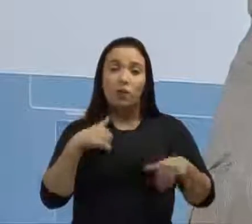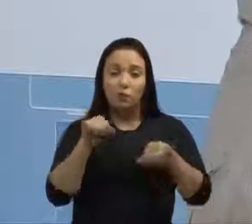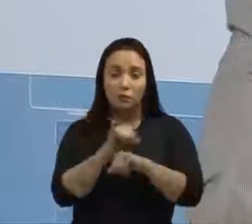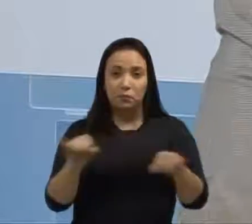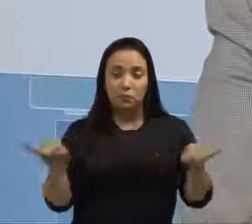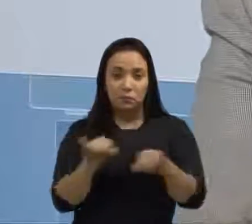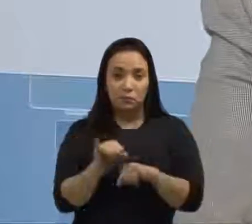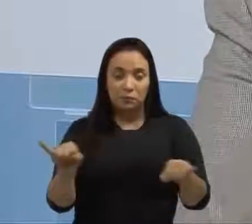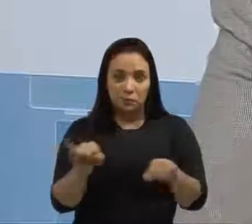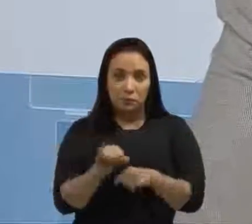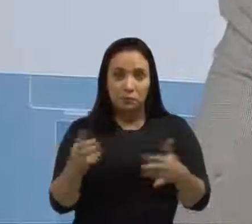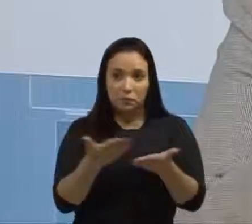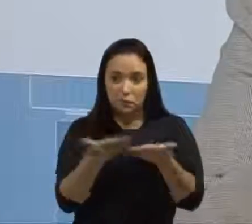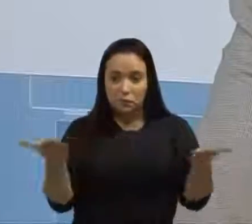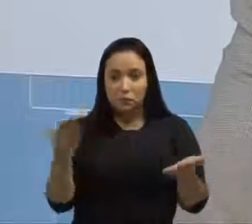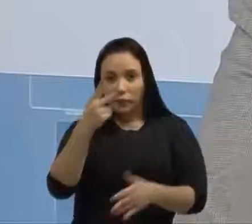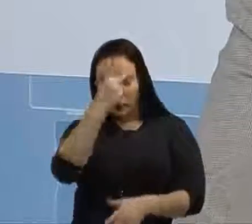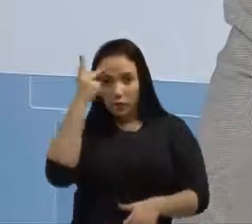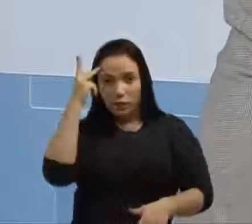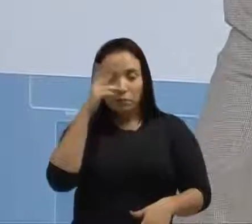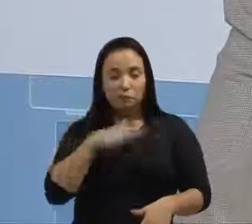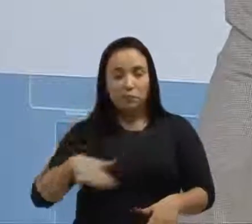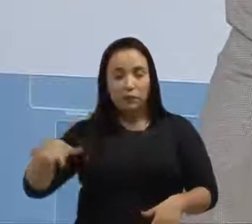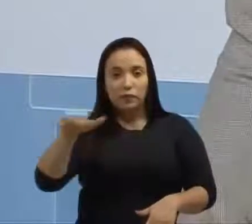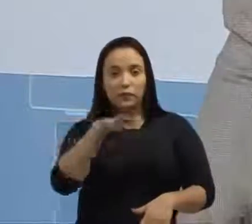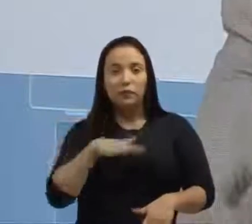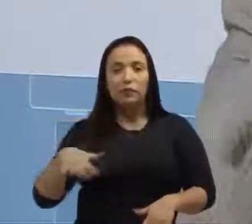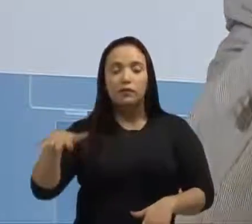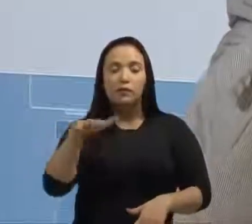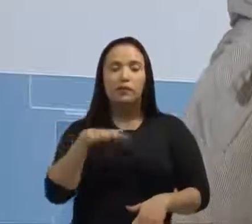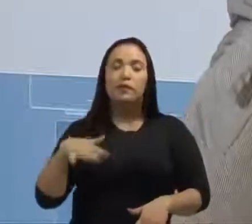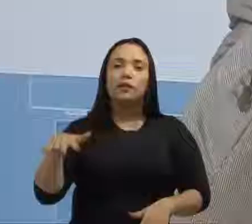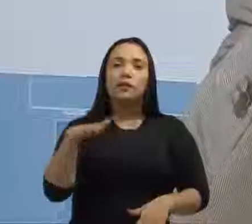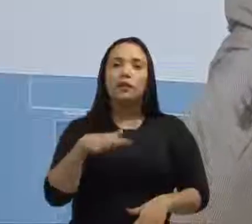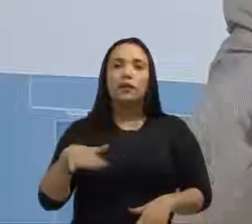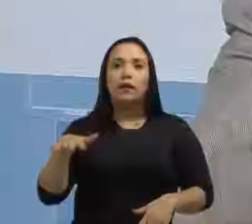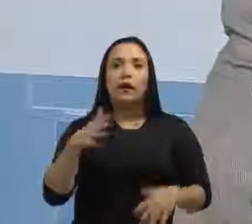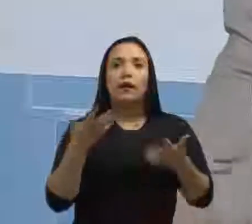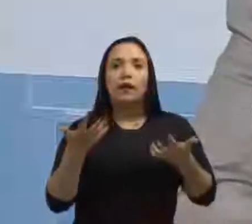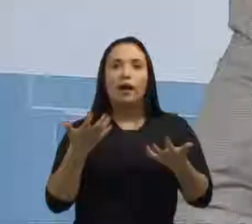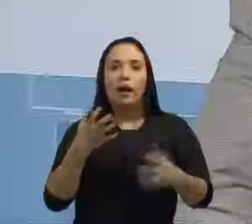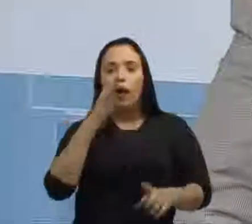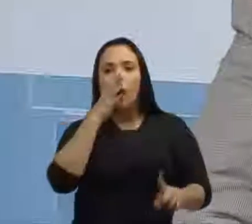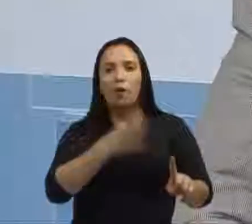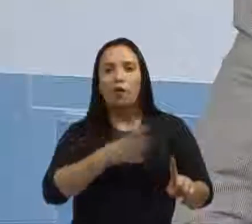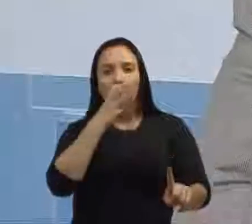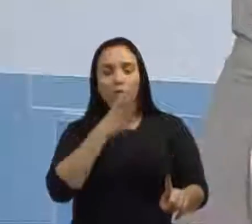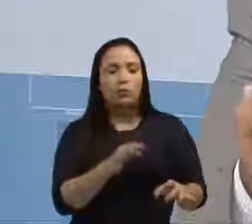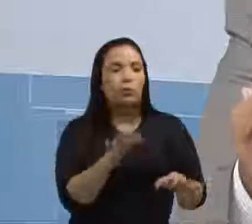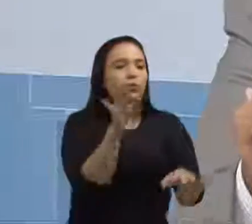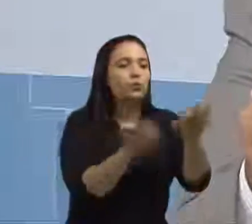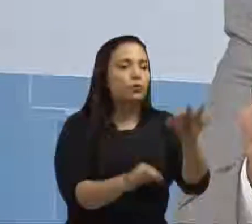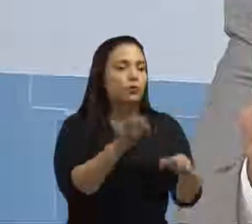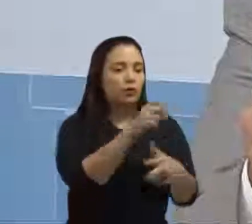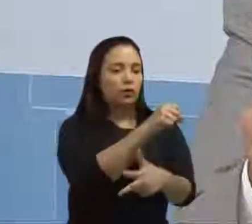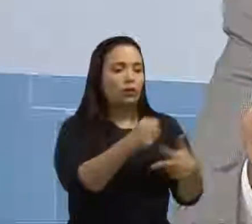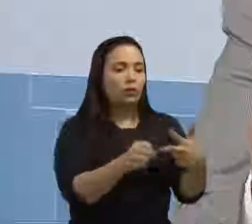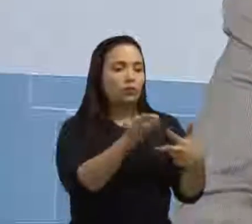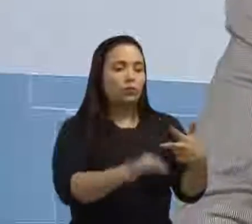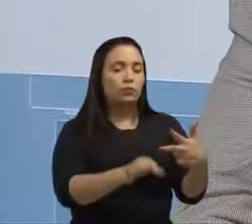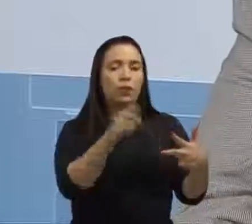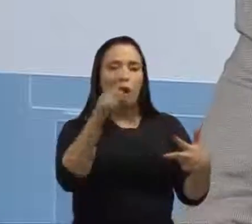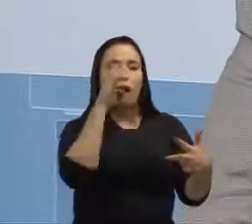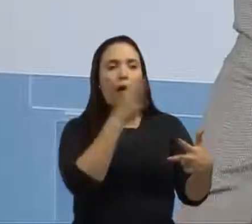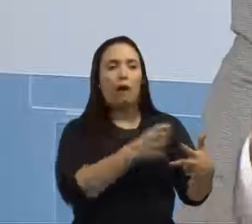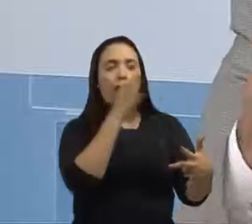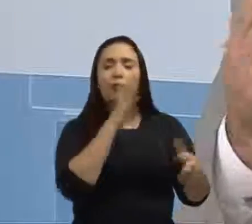dizendo isso para ver se as pessoas que estão querendo culpar a justiça, parem com isso.